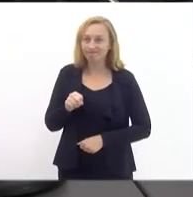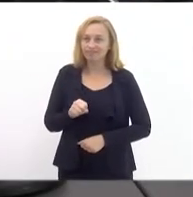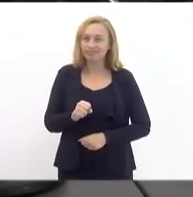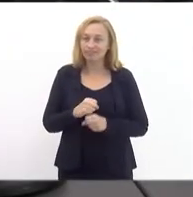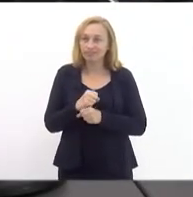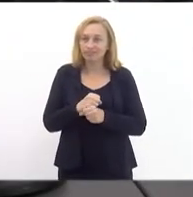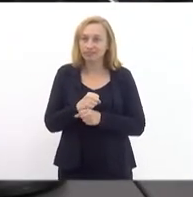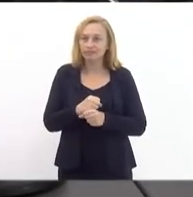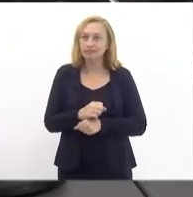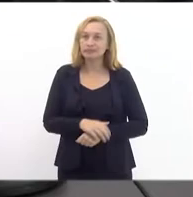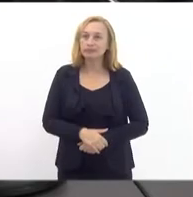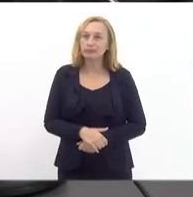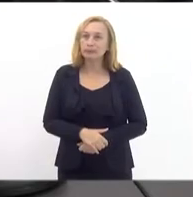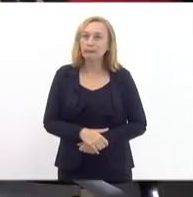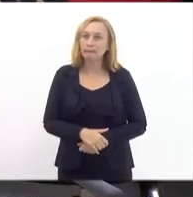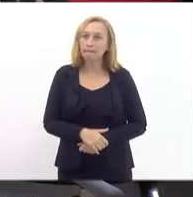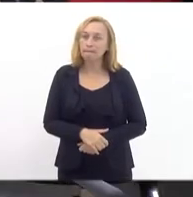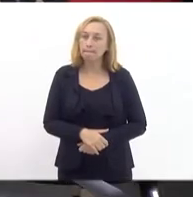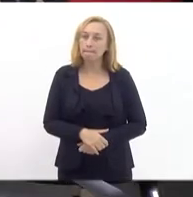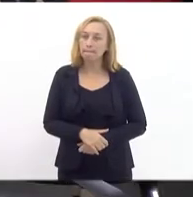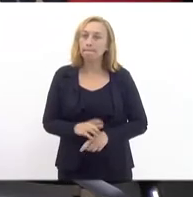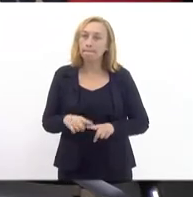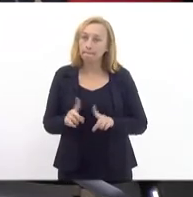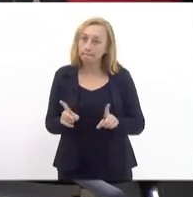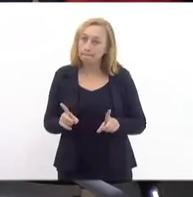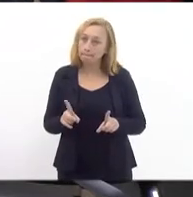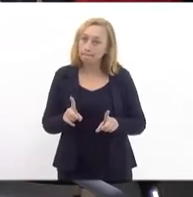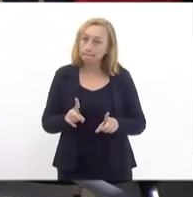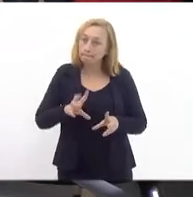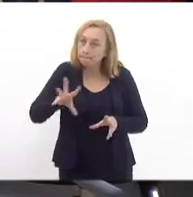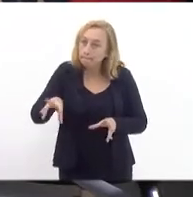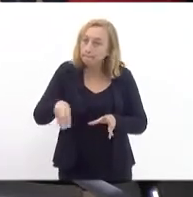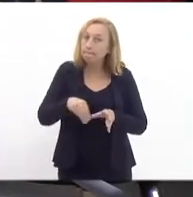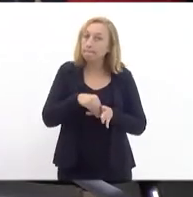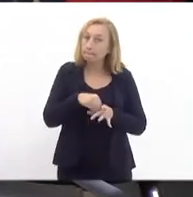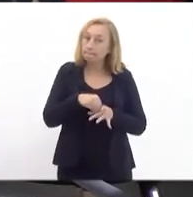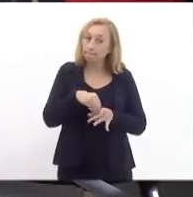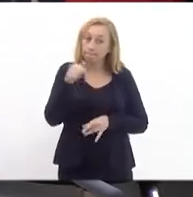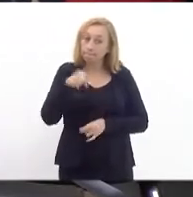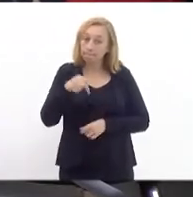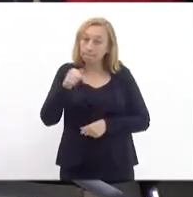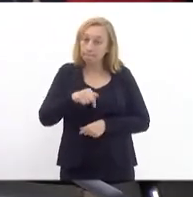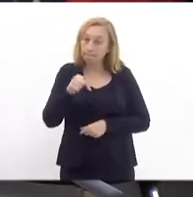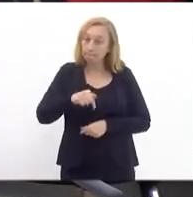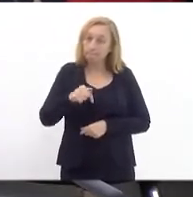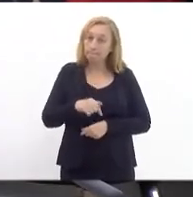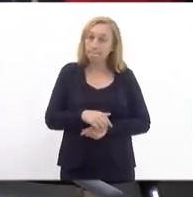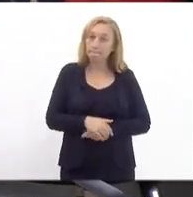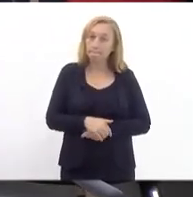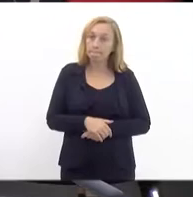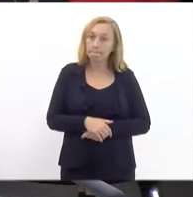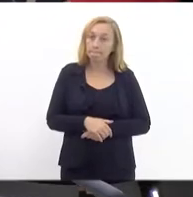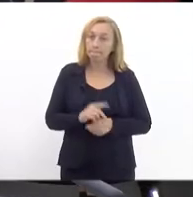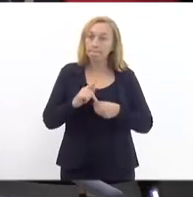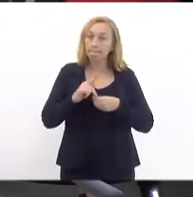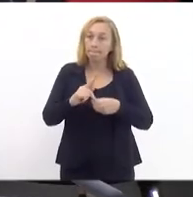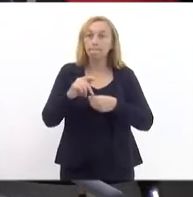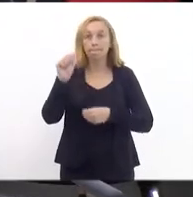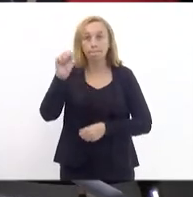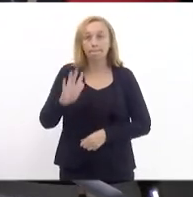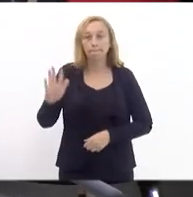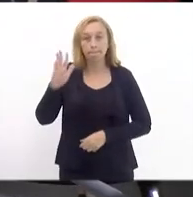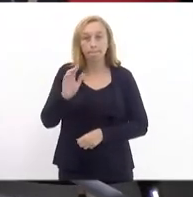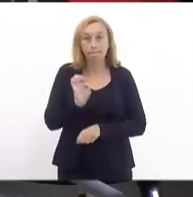tempo. Suponho. Mas vai ter que estar na mesa, e tem que estar aqui, a Procuradoria-Geral do